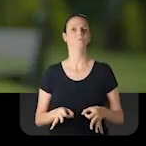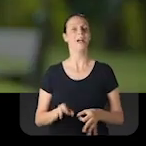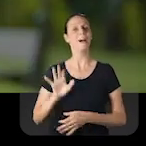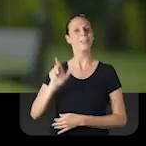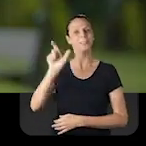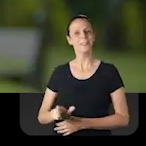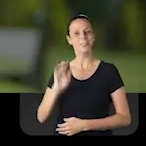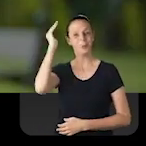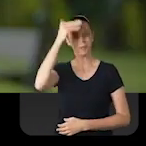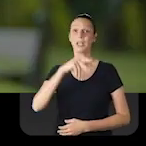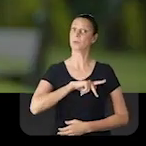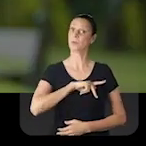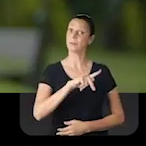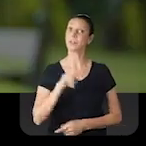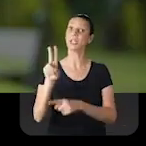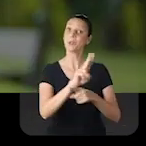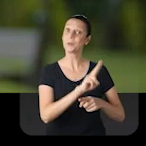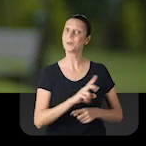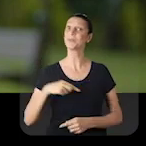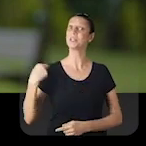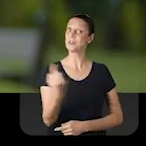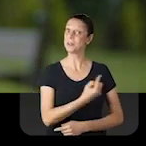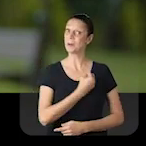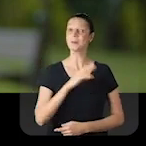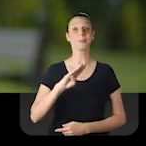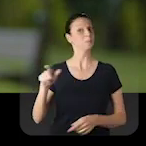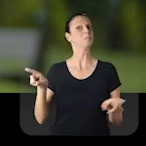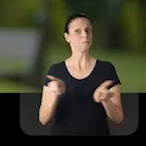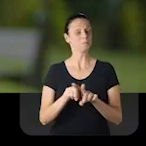do papel e realiza. Porque como ele mesmo